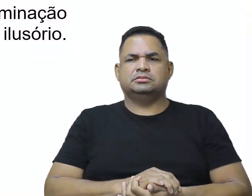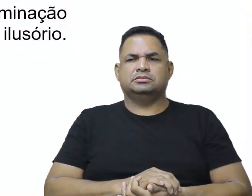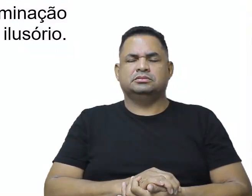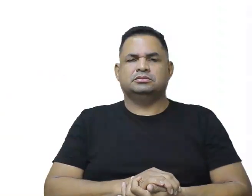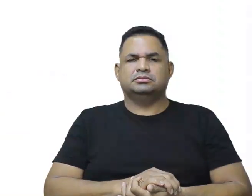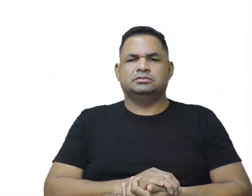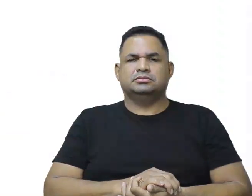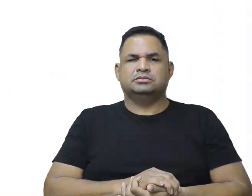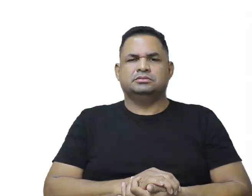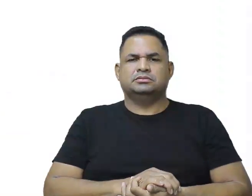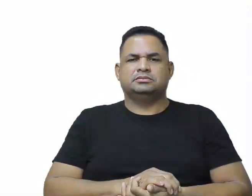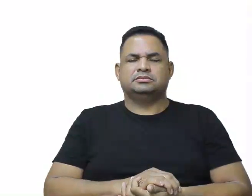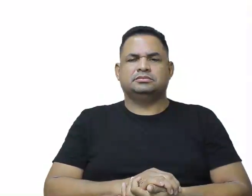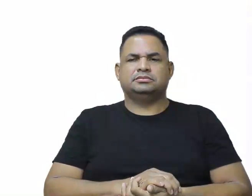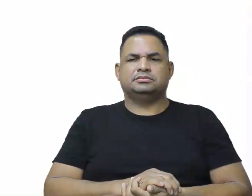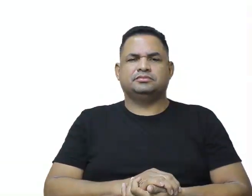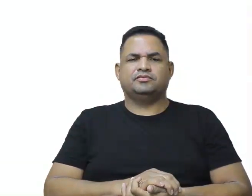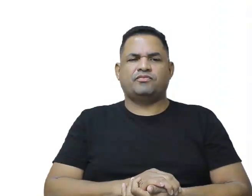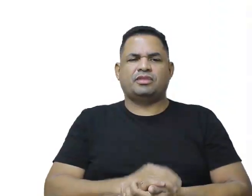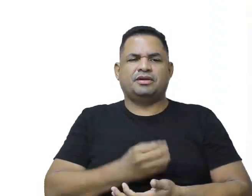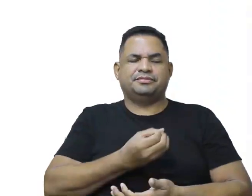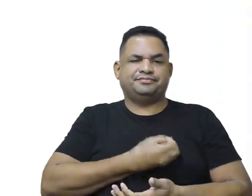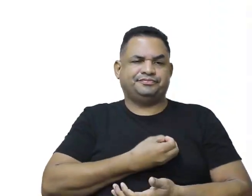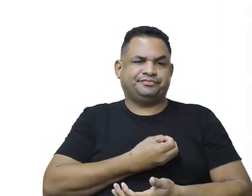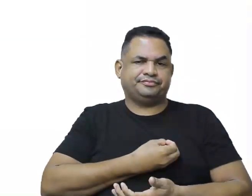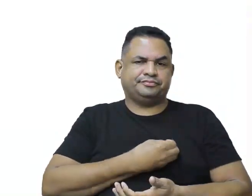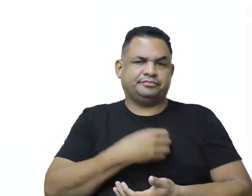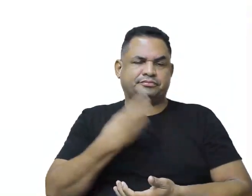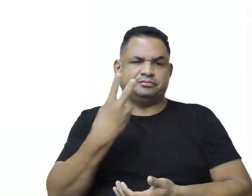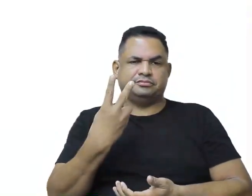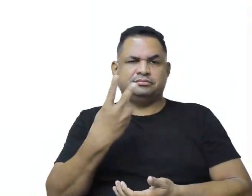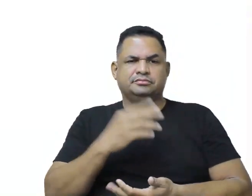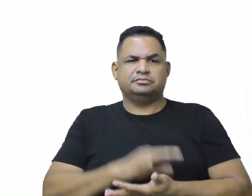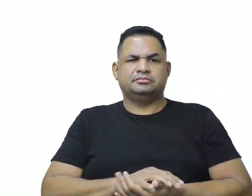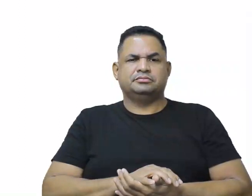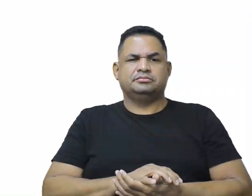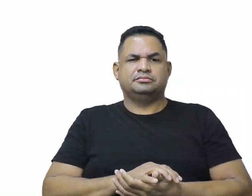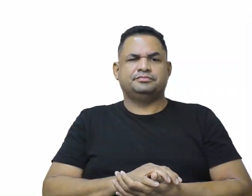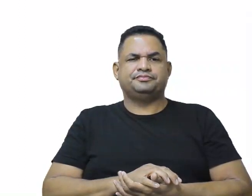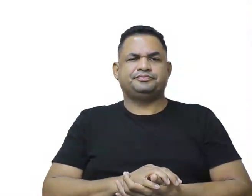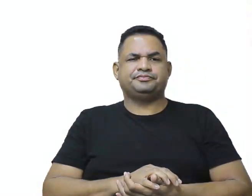G1 a questão número 2 1